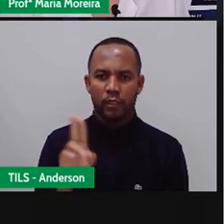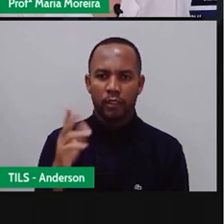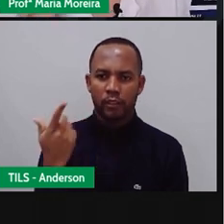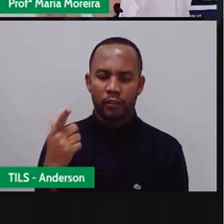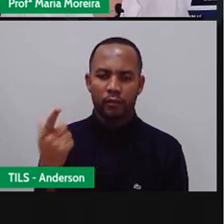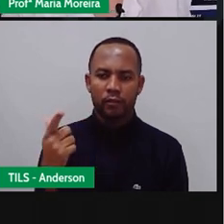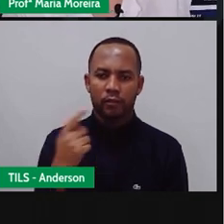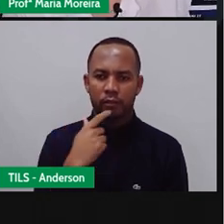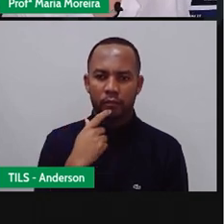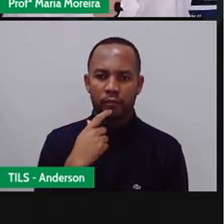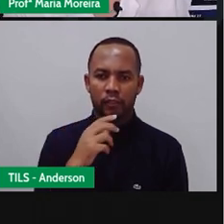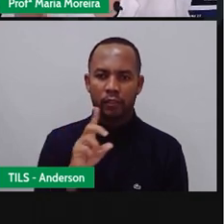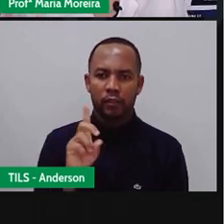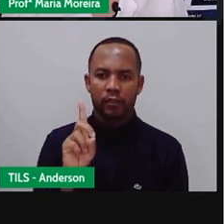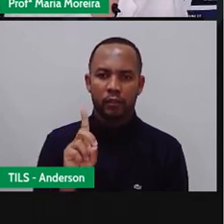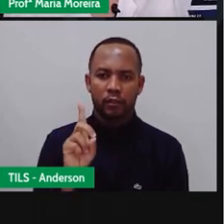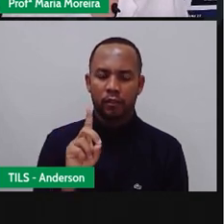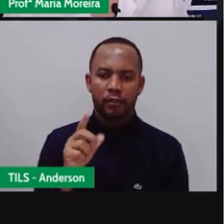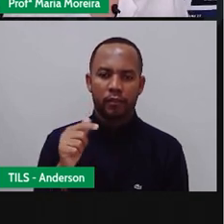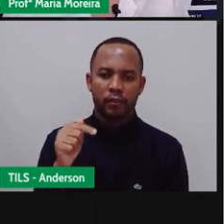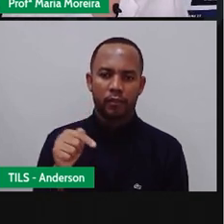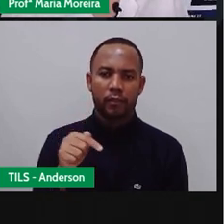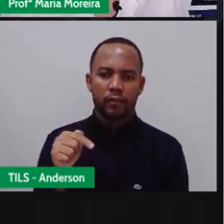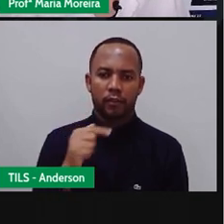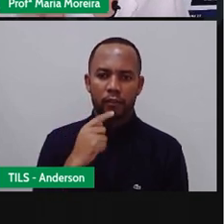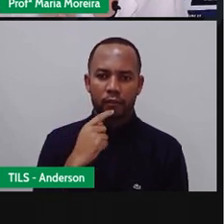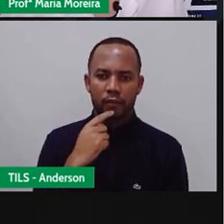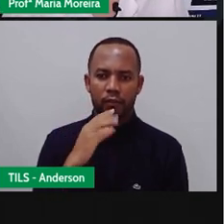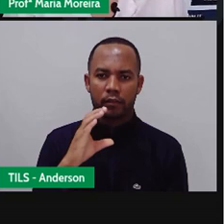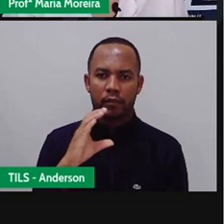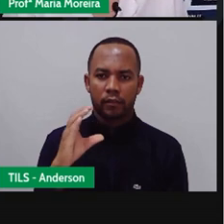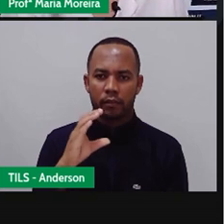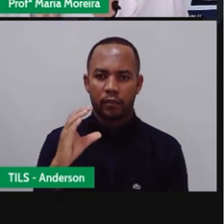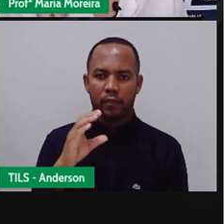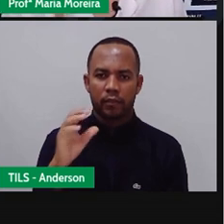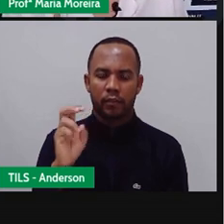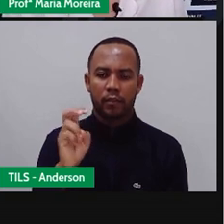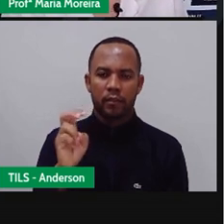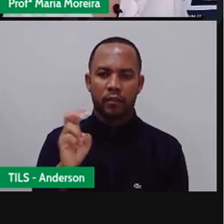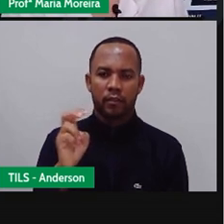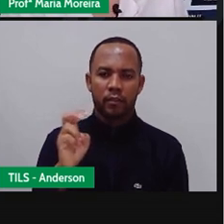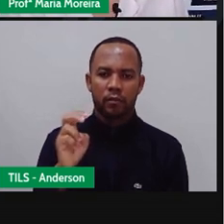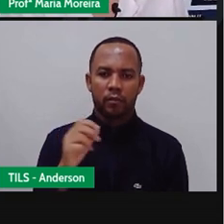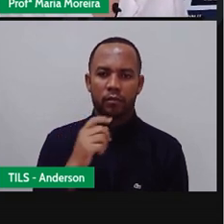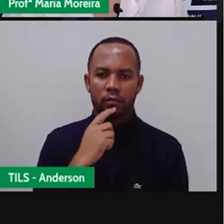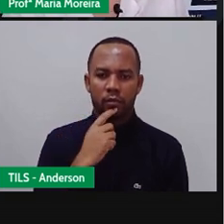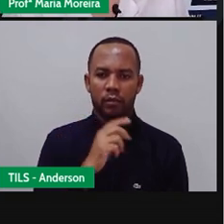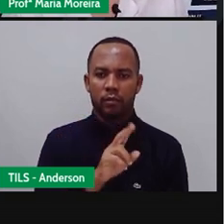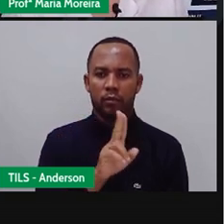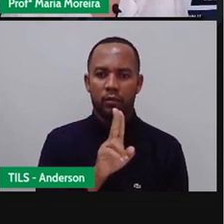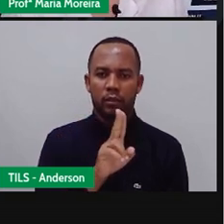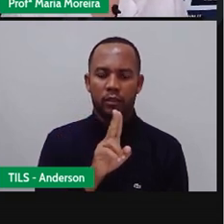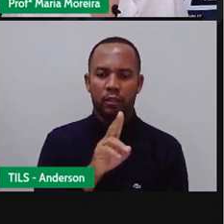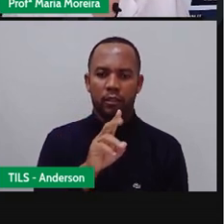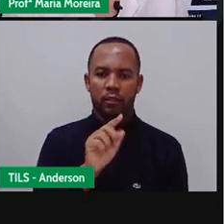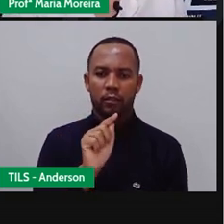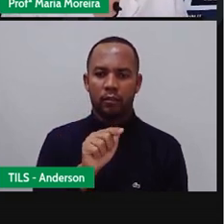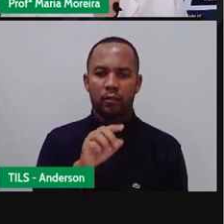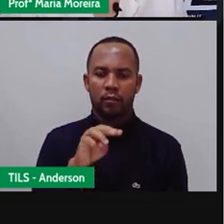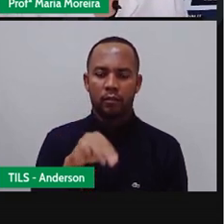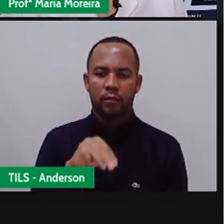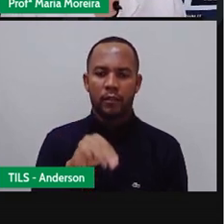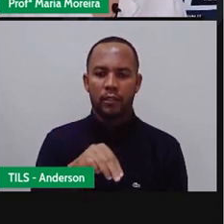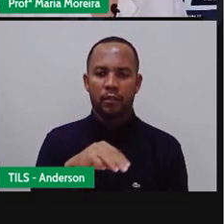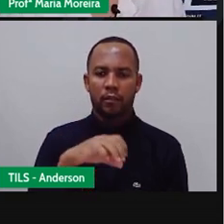unidade e dezena 7 centena 5 e a unidade de